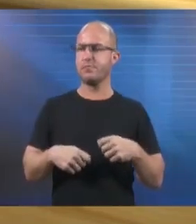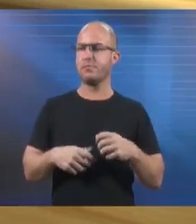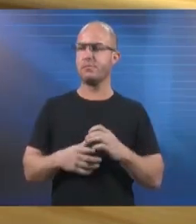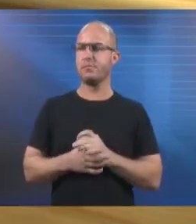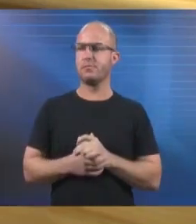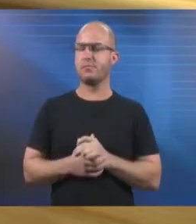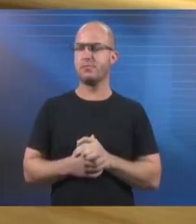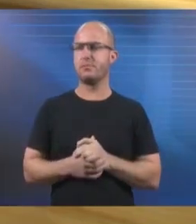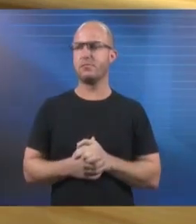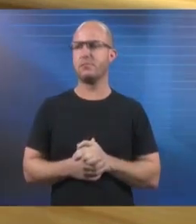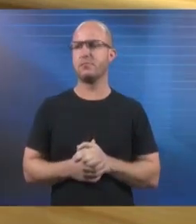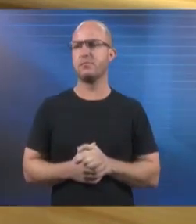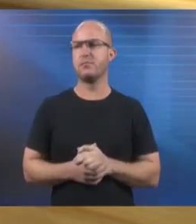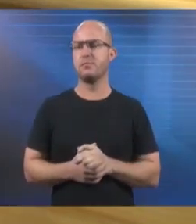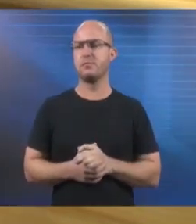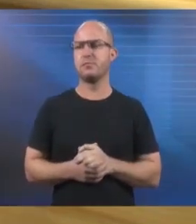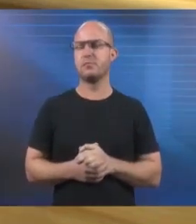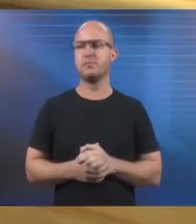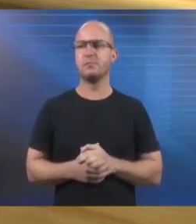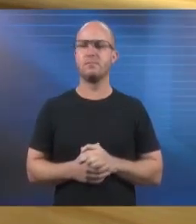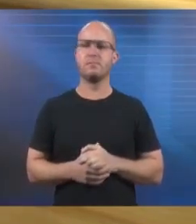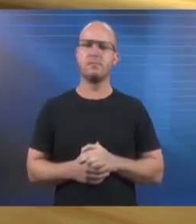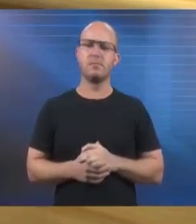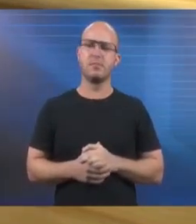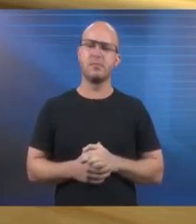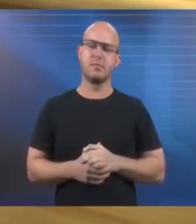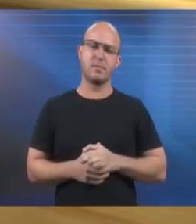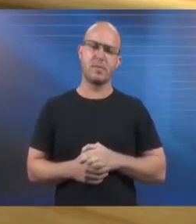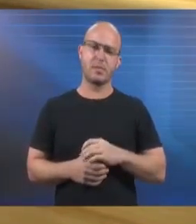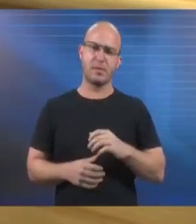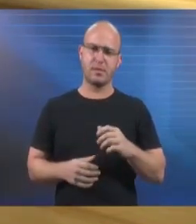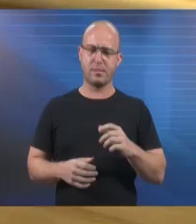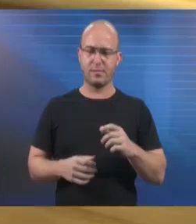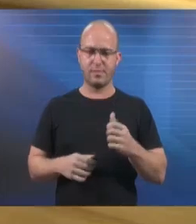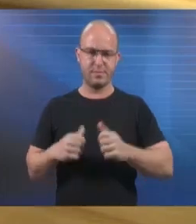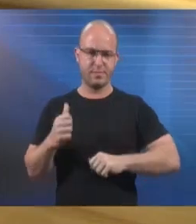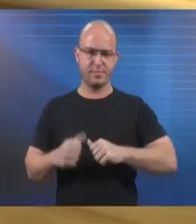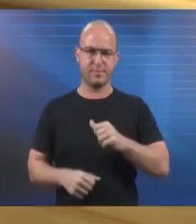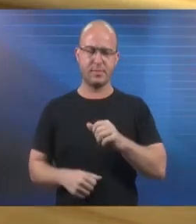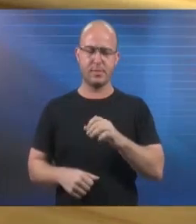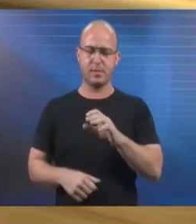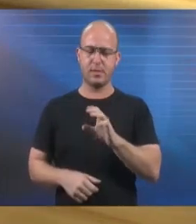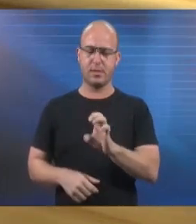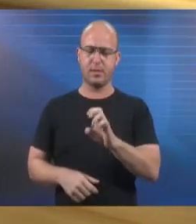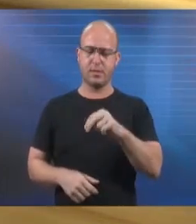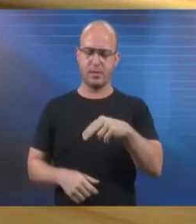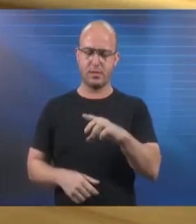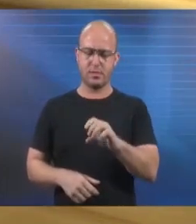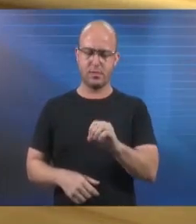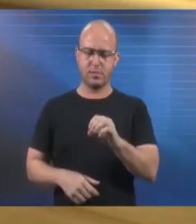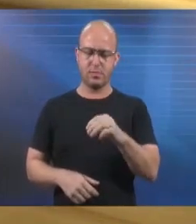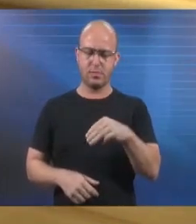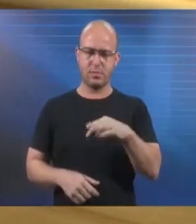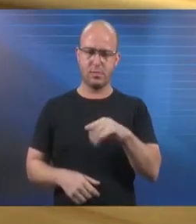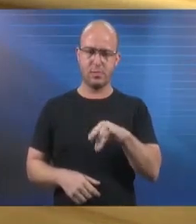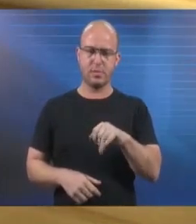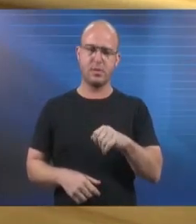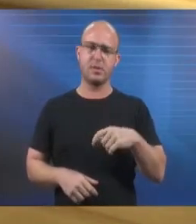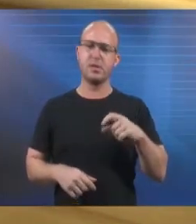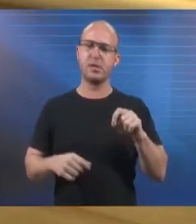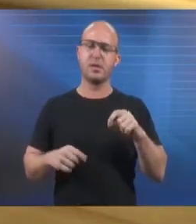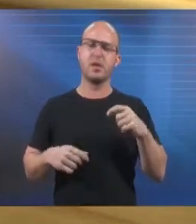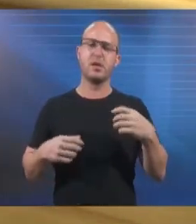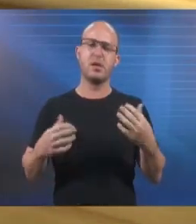esse para para testar né a endometriose já que os sintomas com uma dor pélvica são sintomas